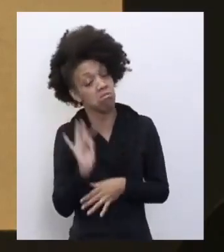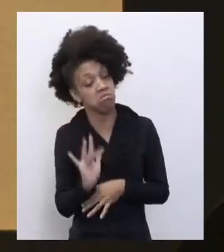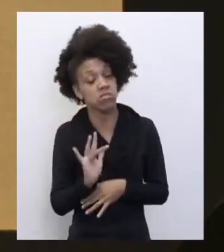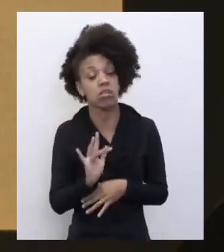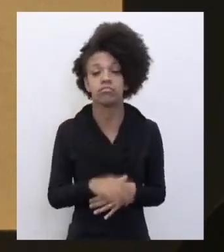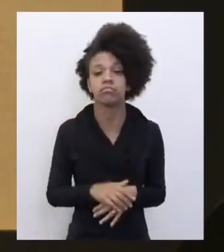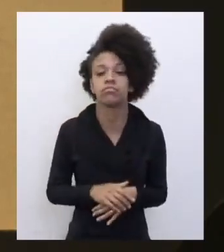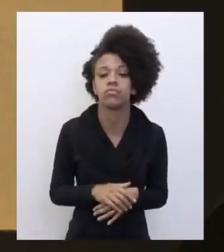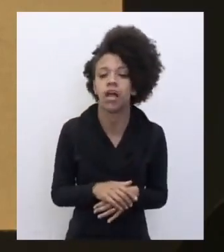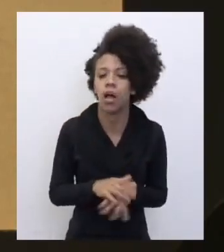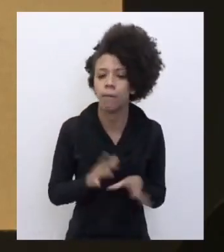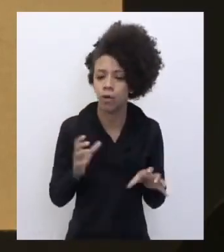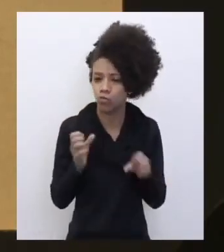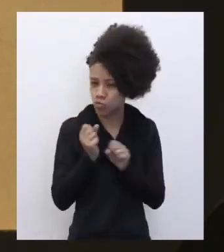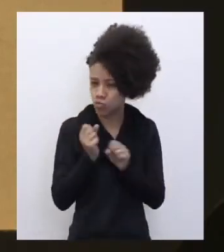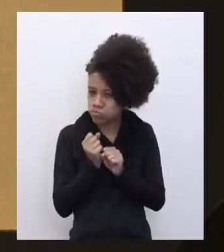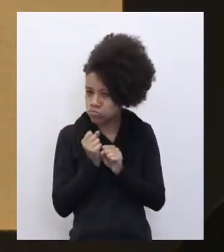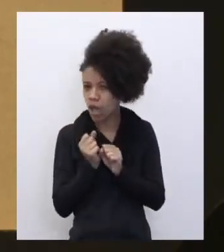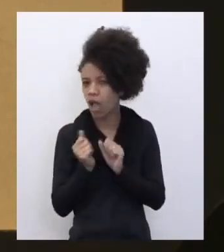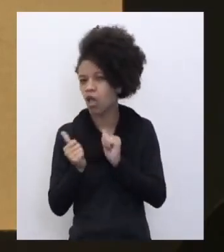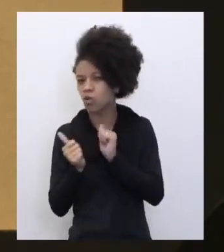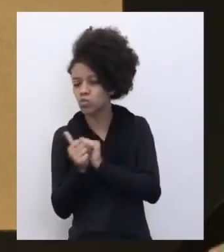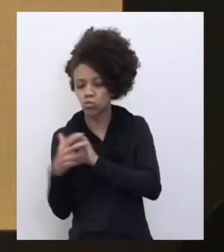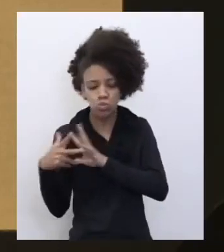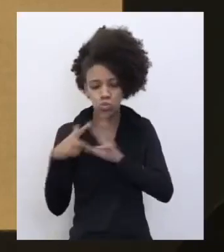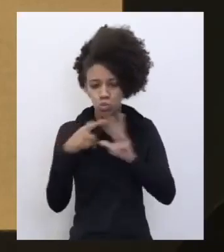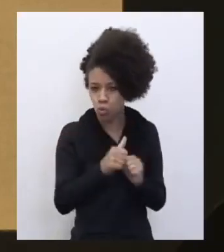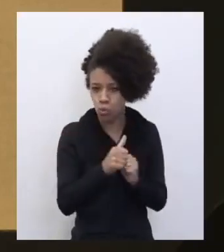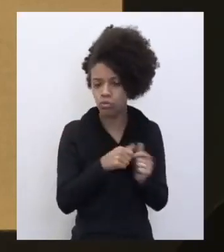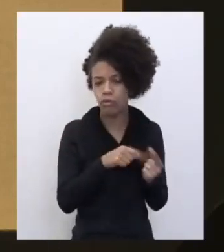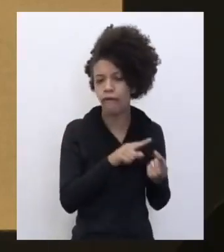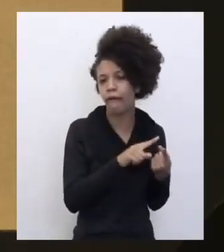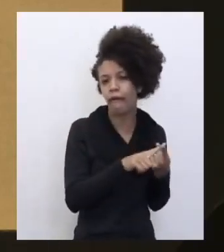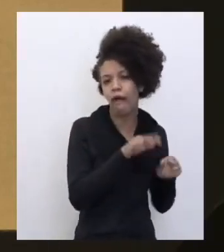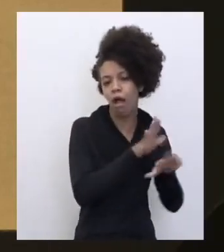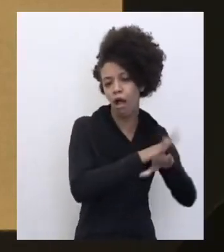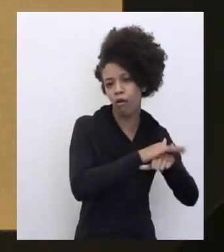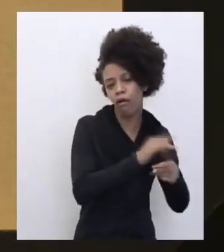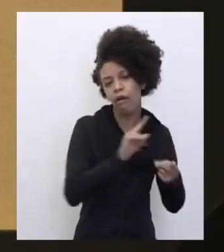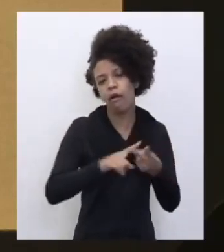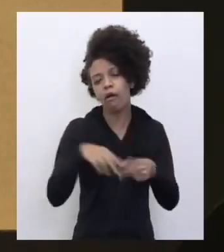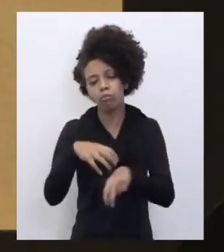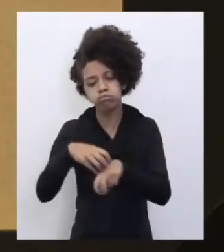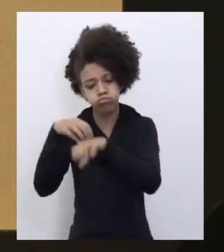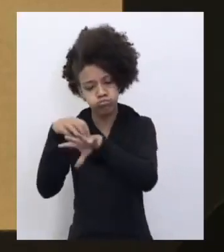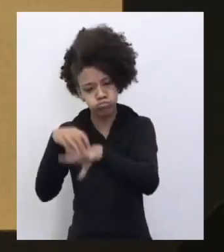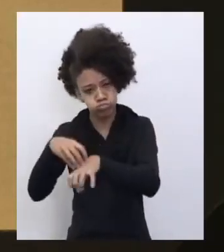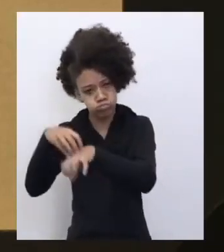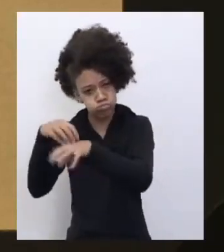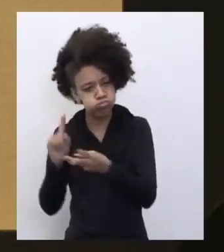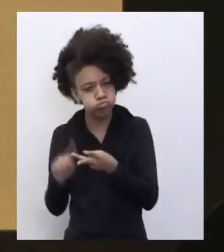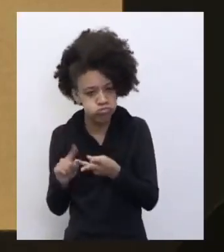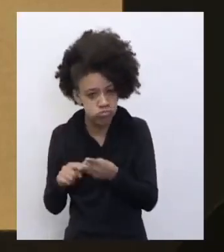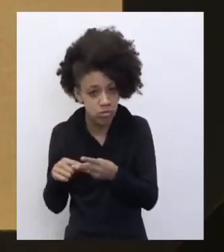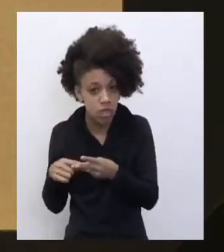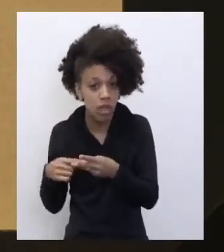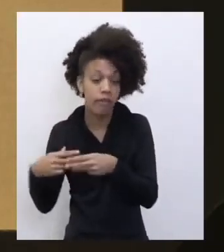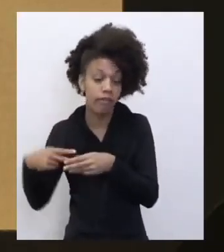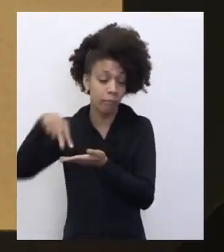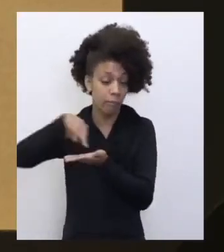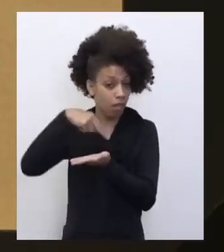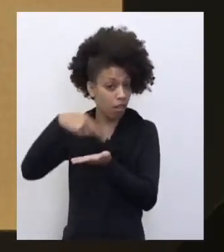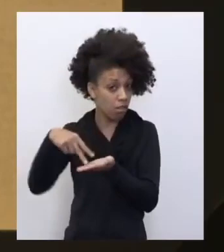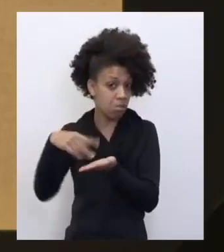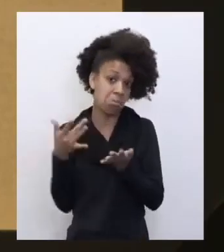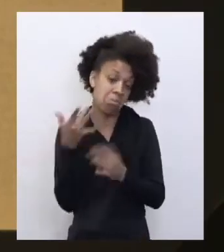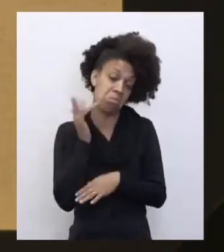peça, poderíamos juntar a bailarina, a sereia e o polvo? Vamos ver o que a gente pode fazer. Quem sabe nós não façamos essa pecinha juntos,